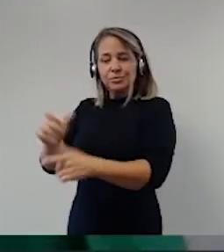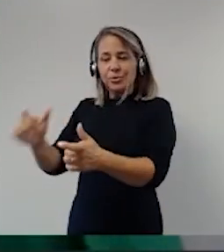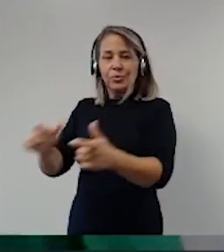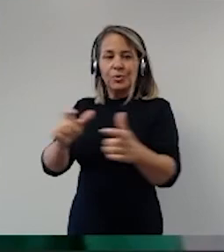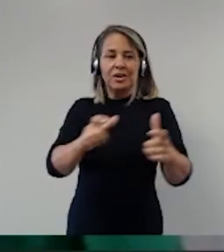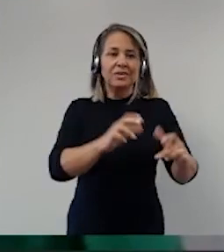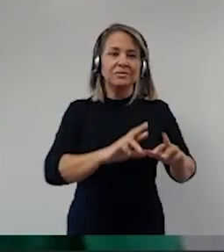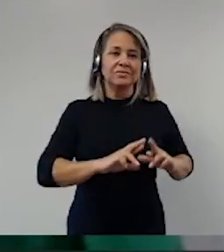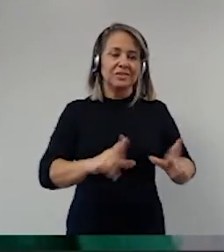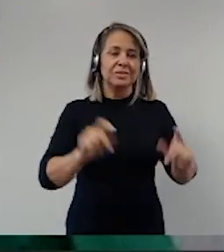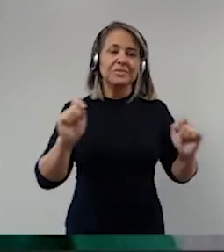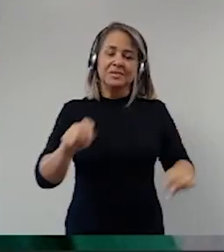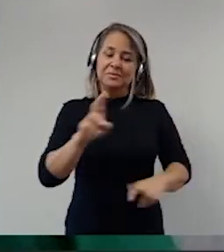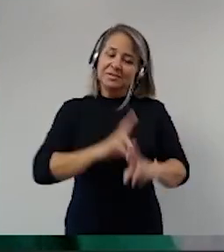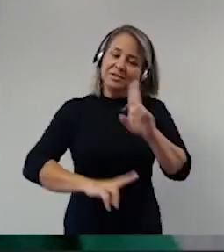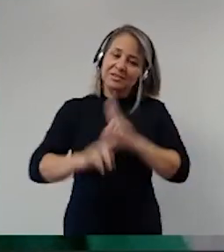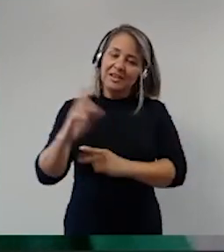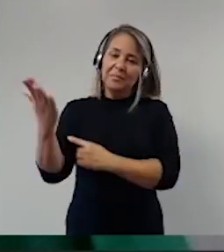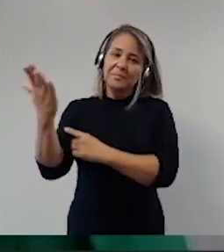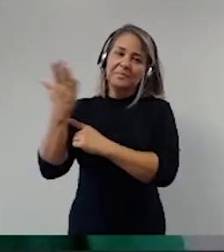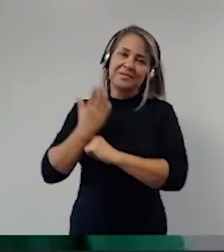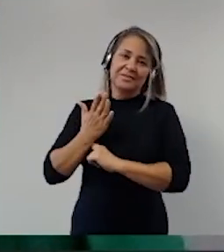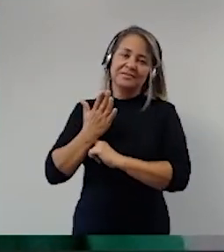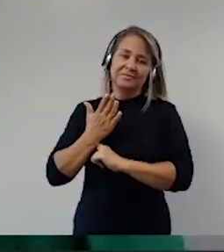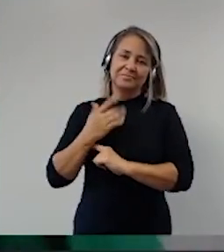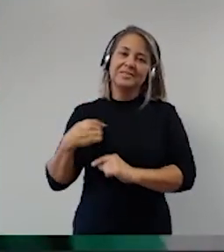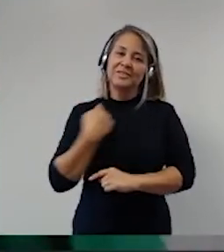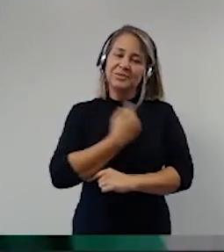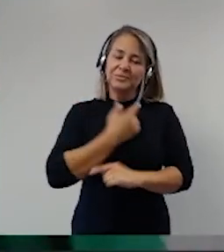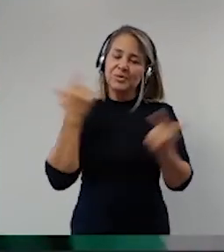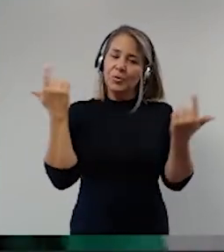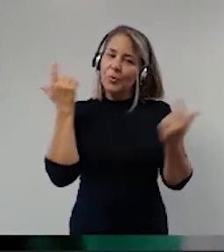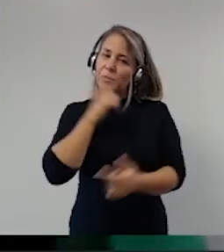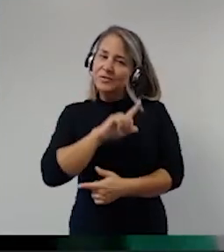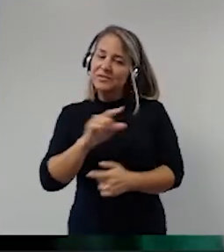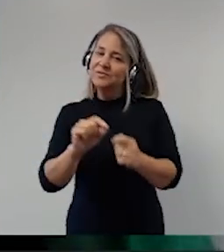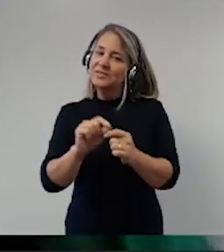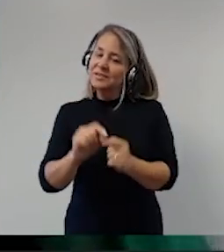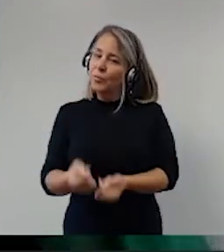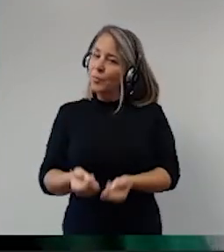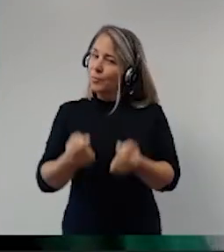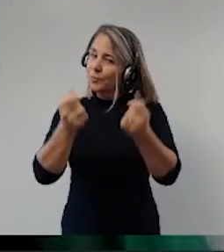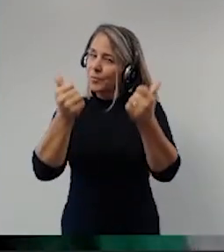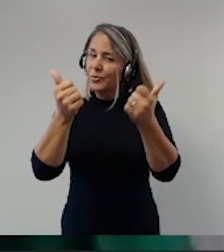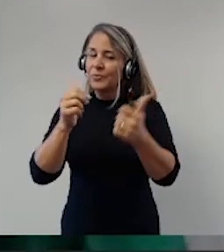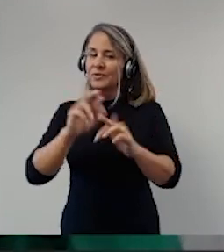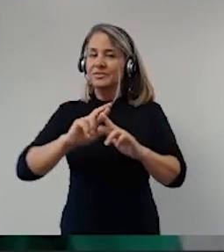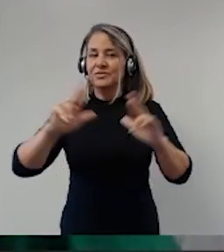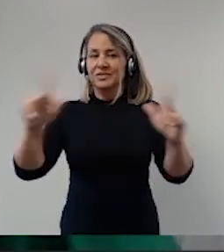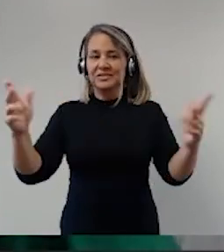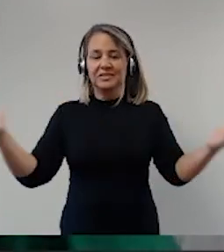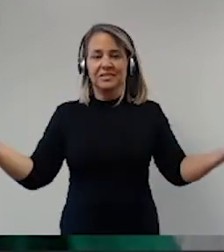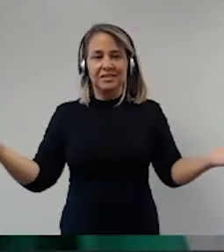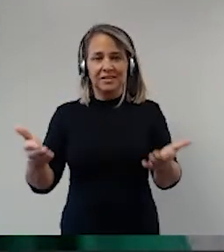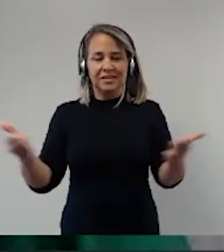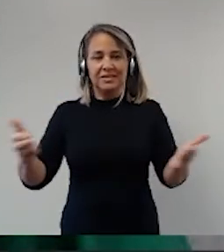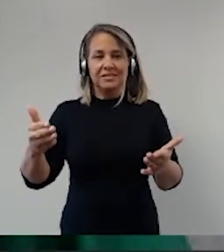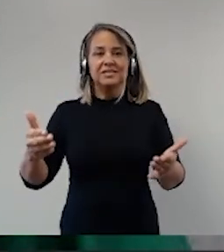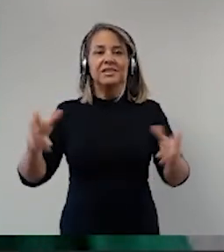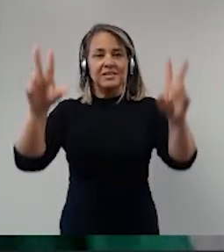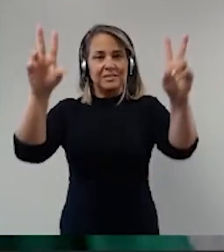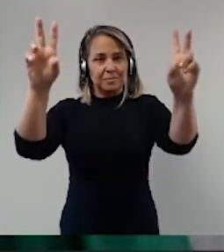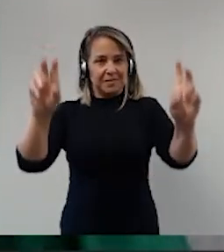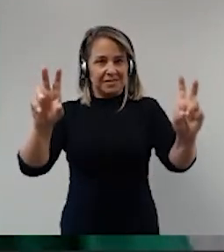que a gente possa utilizar isso ao nosso favor e que a gente consiga fazer um pouco a diferença. E que hoje, nesse painel, a